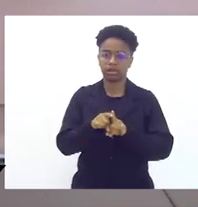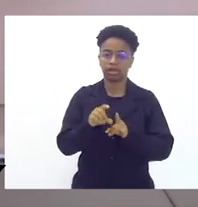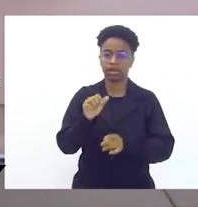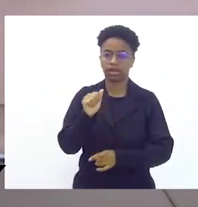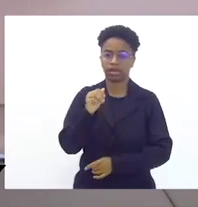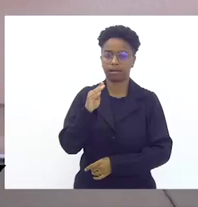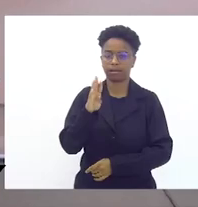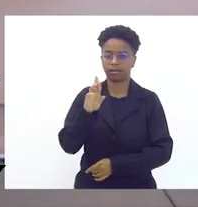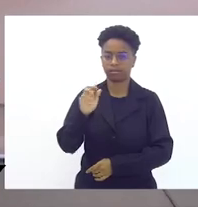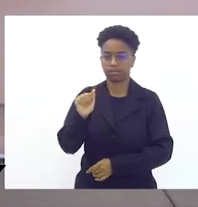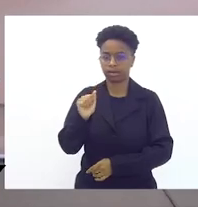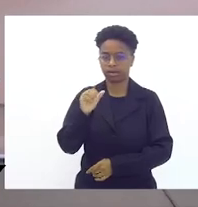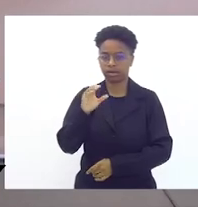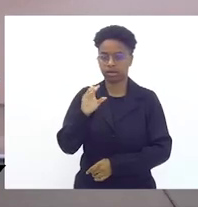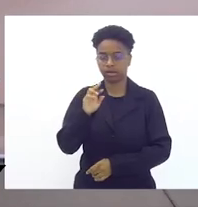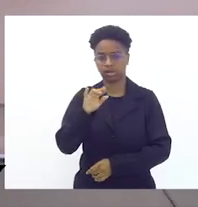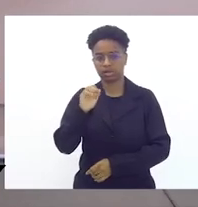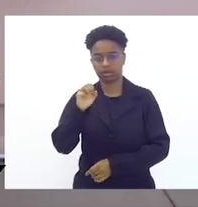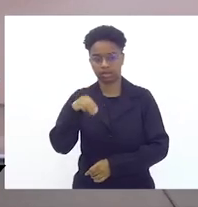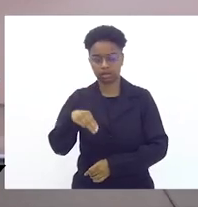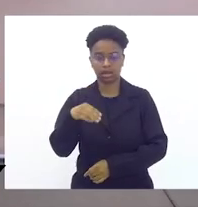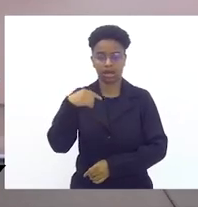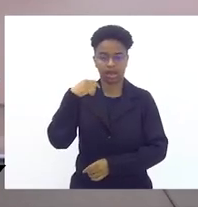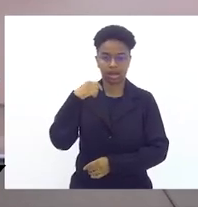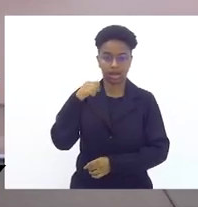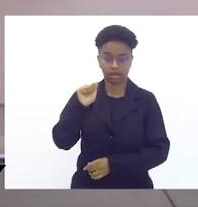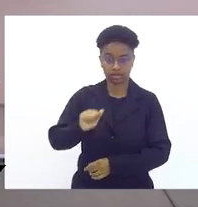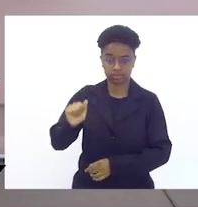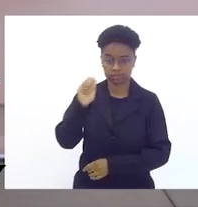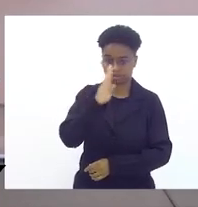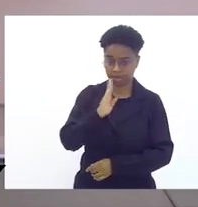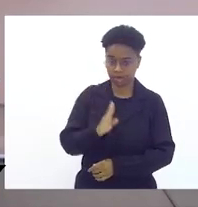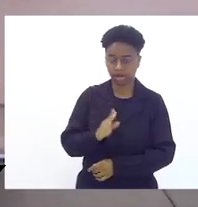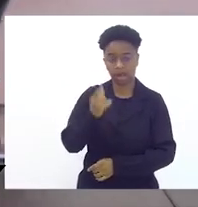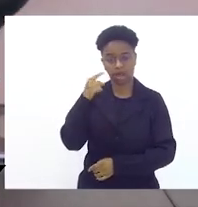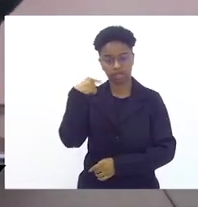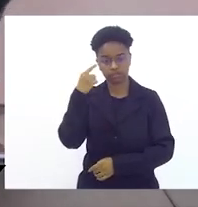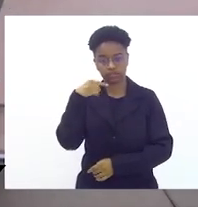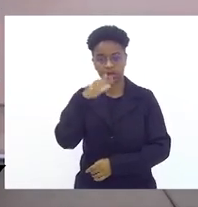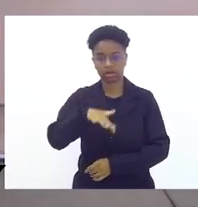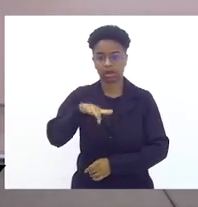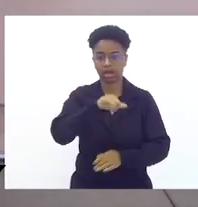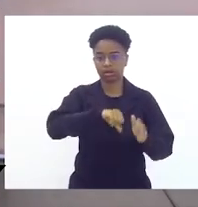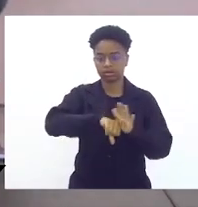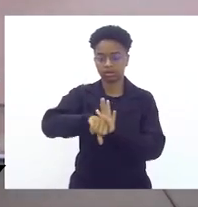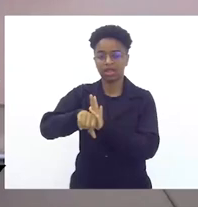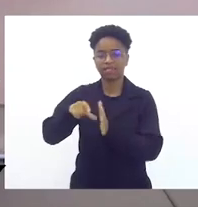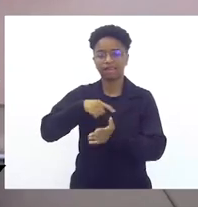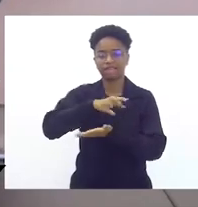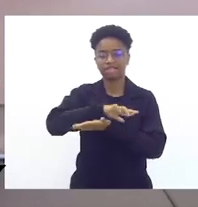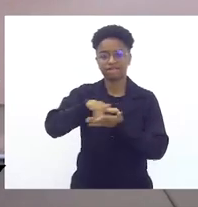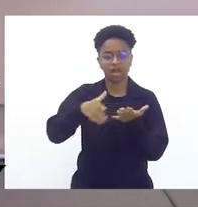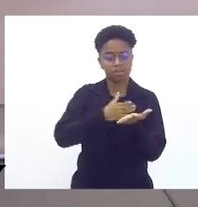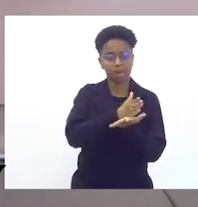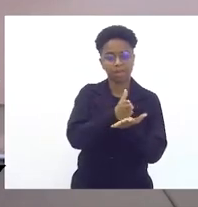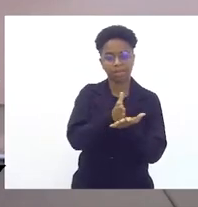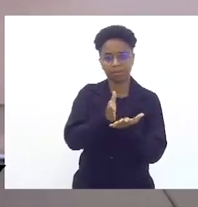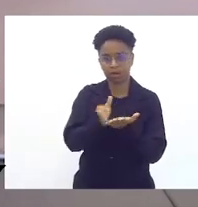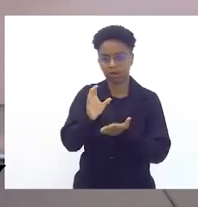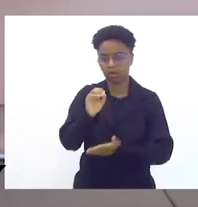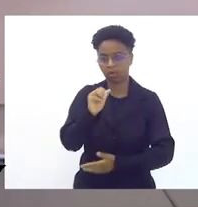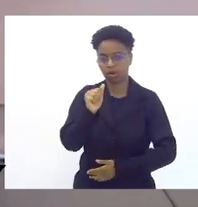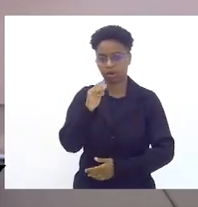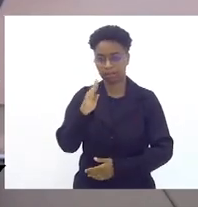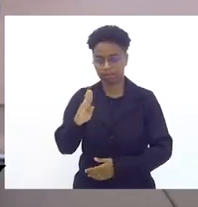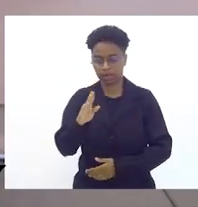Associação Brasileira de advogados criminalista portanto há várias áreas da OAB de advogados advogados